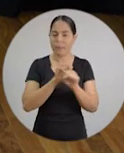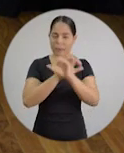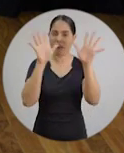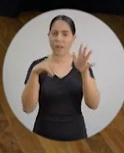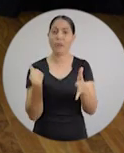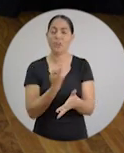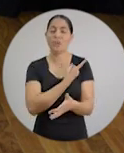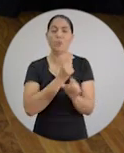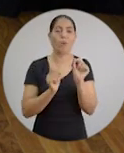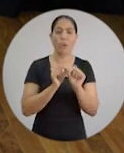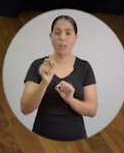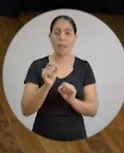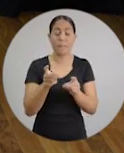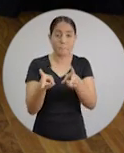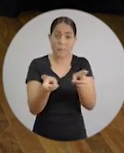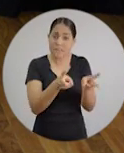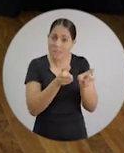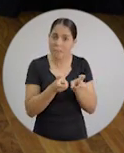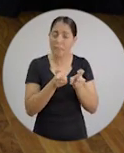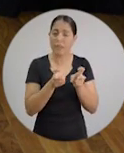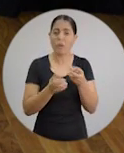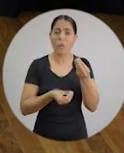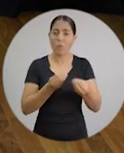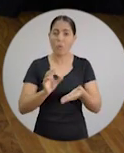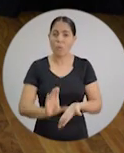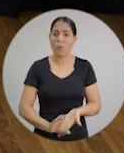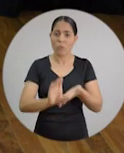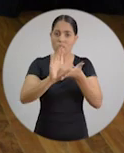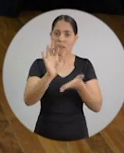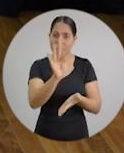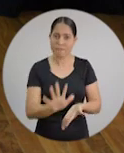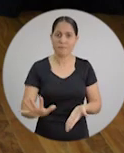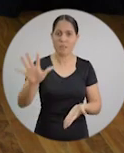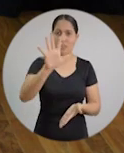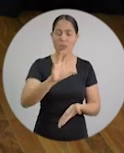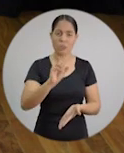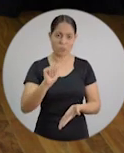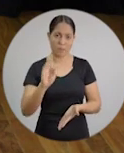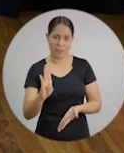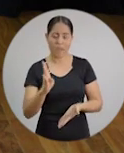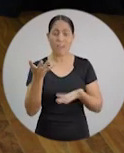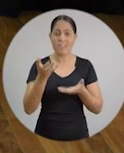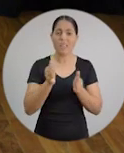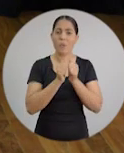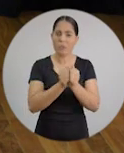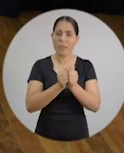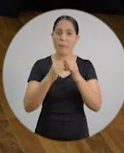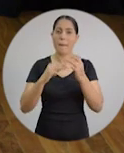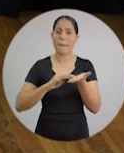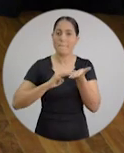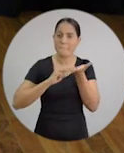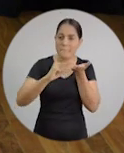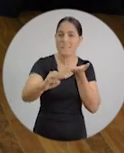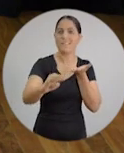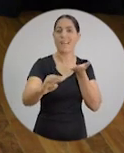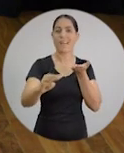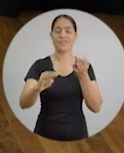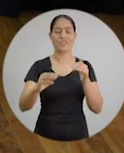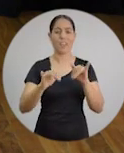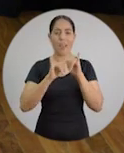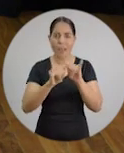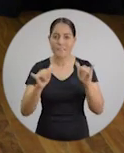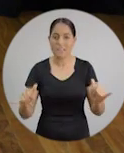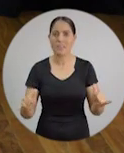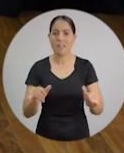é um outro exemplo. É muito importante que a gente perceba que, na verdade, quando o Conselho Federal traz essa súmula,